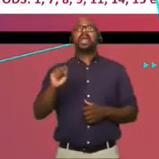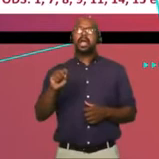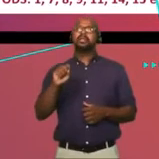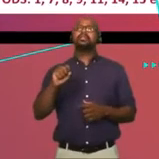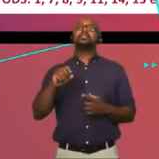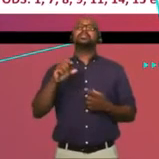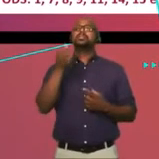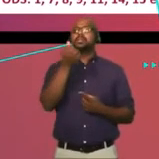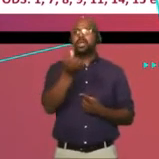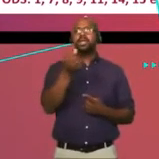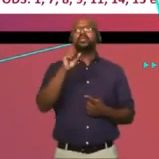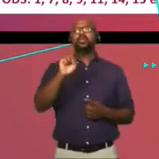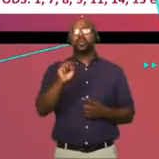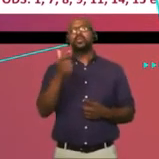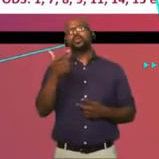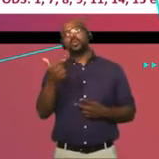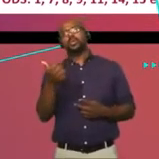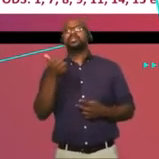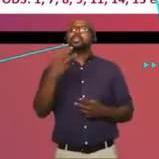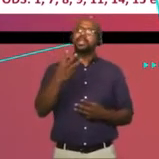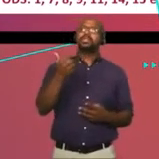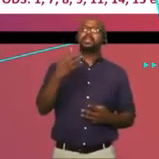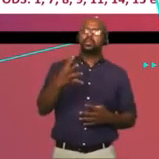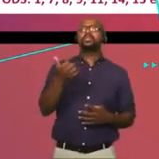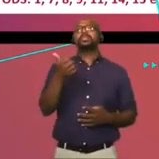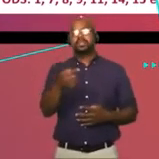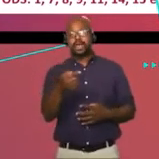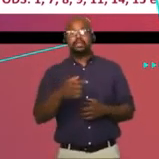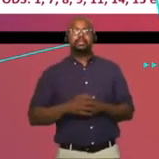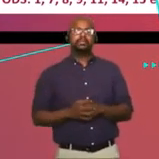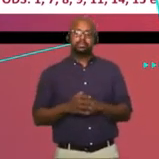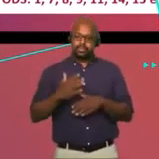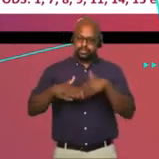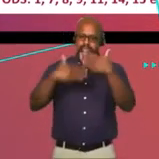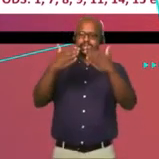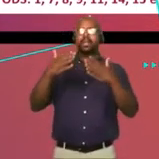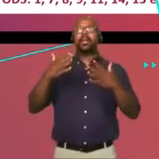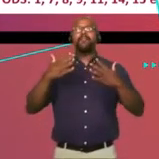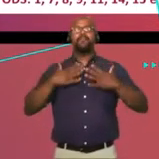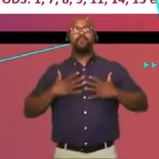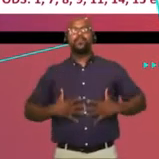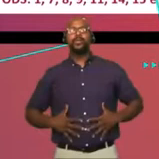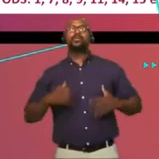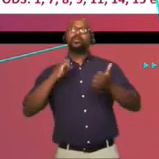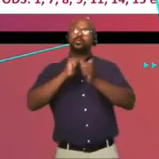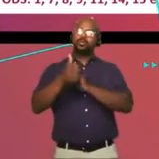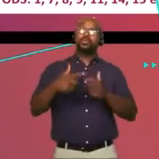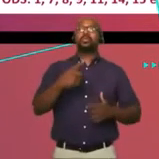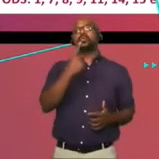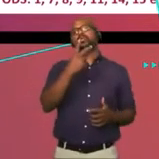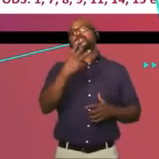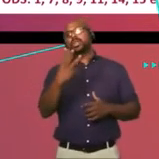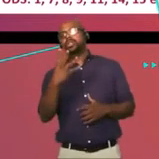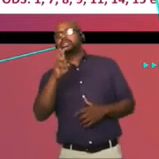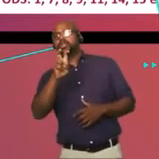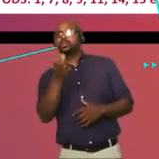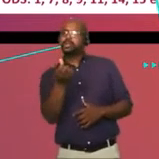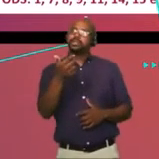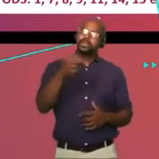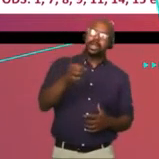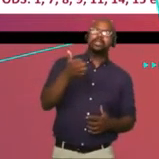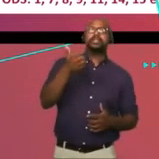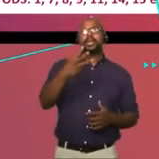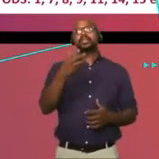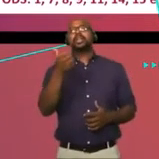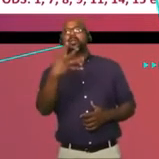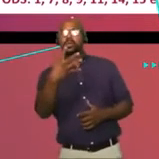6 8 12 13 14 17 desenvolvimento físico-esportivo 1 2 3 5 6 10